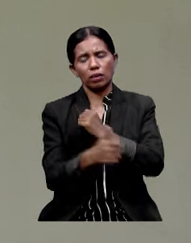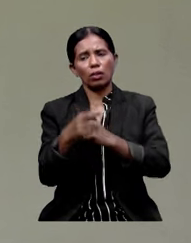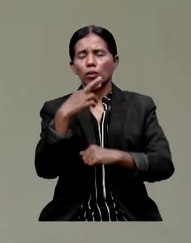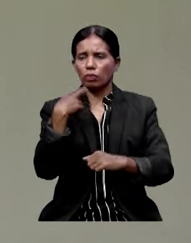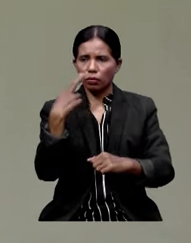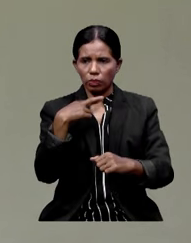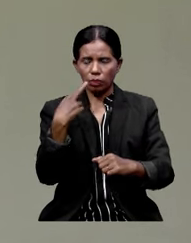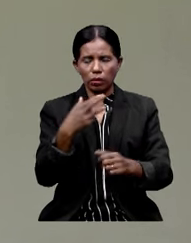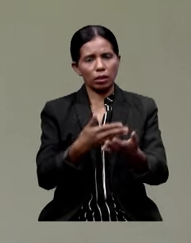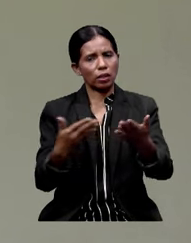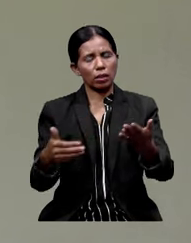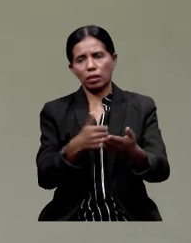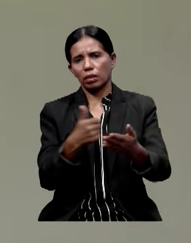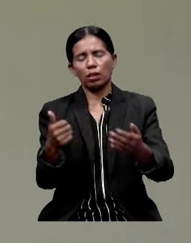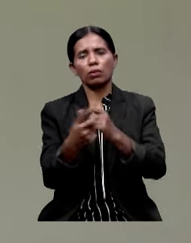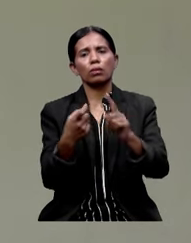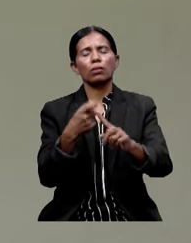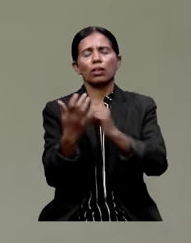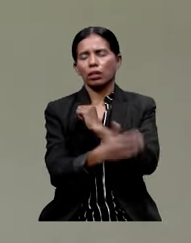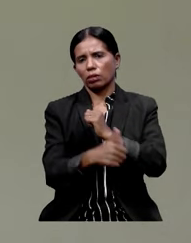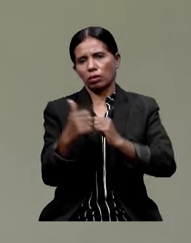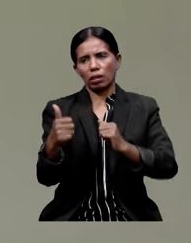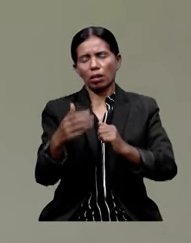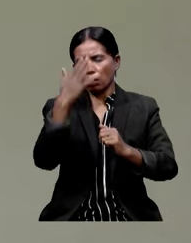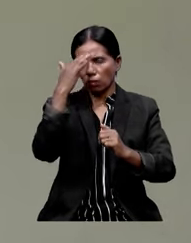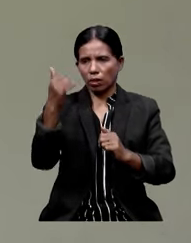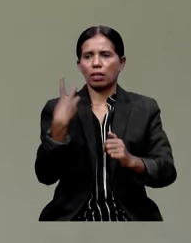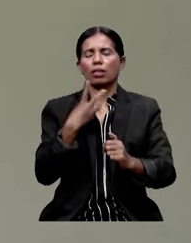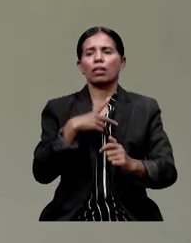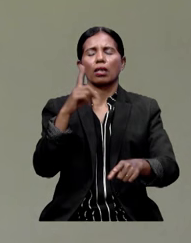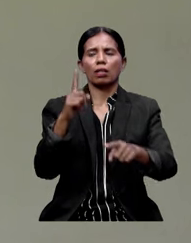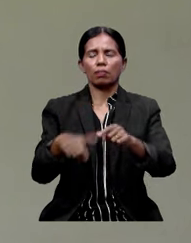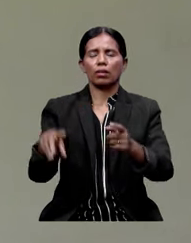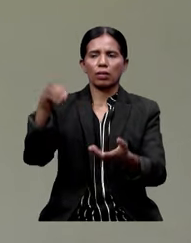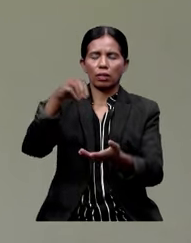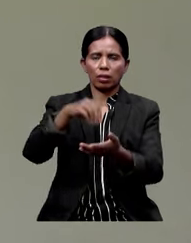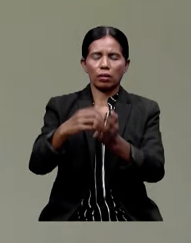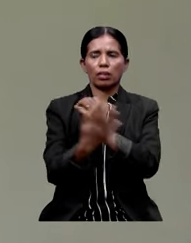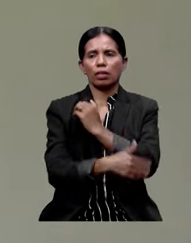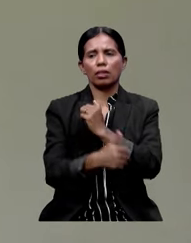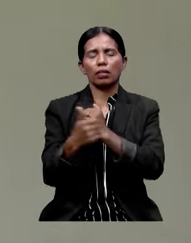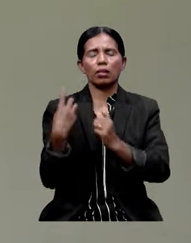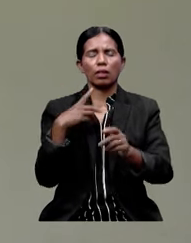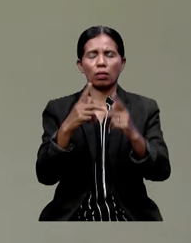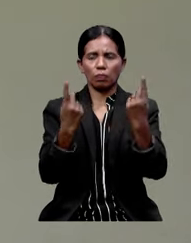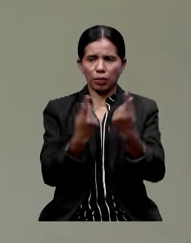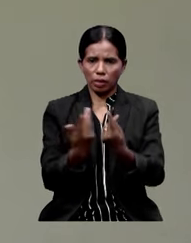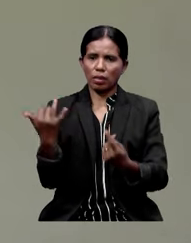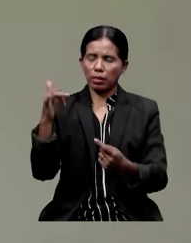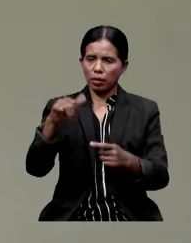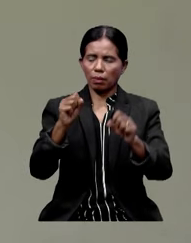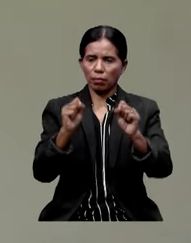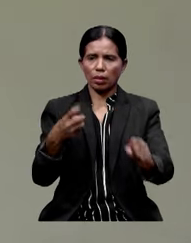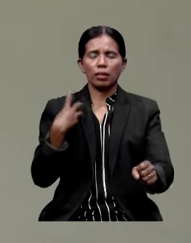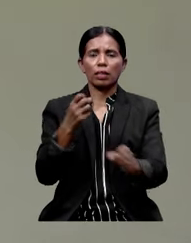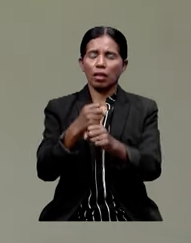o produção ser mayusi israeli ou tambesa maka ita la bele hal investimento de rai liu liu ita ne empresa ser ne para bele ita